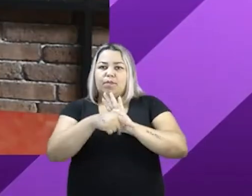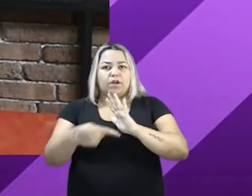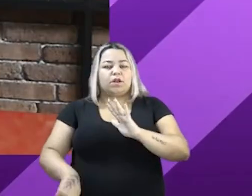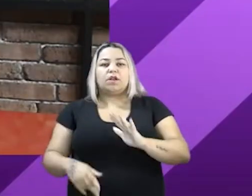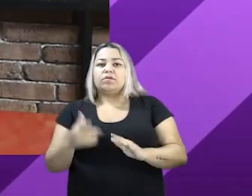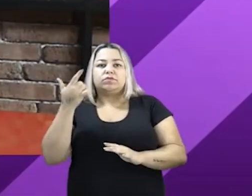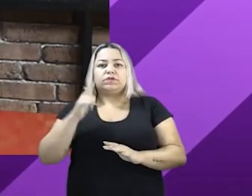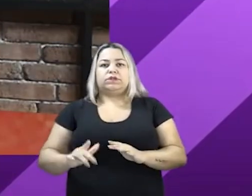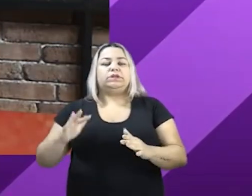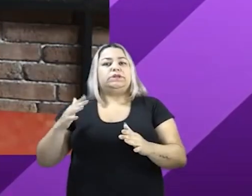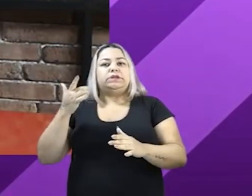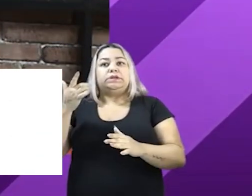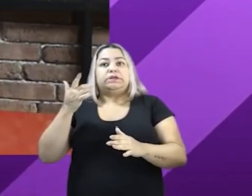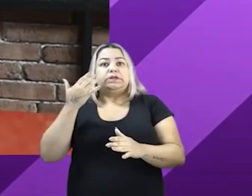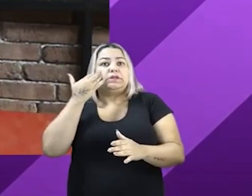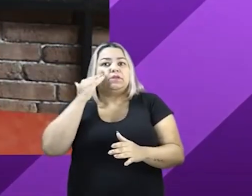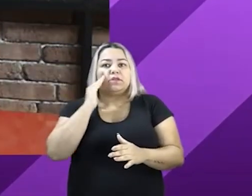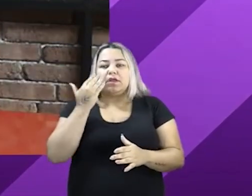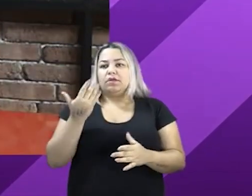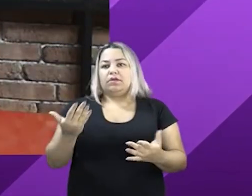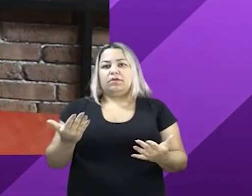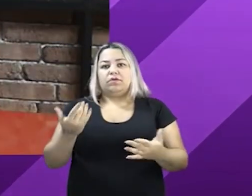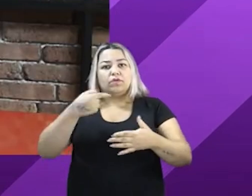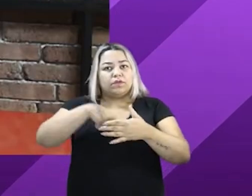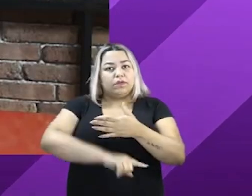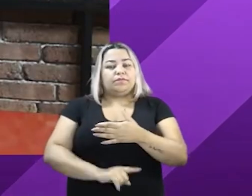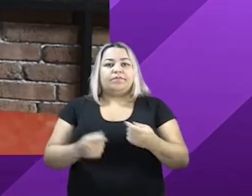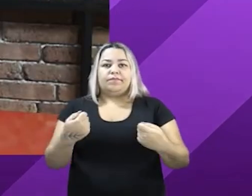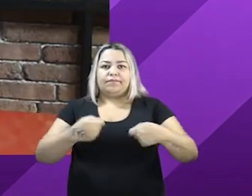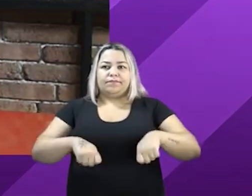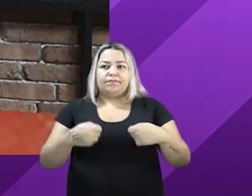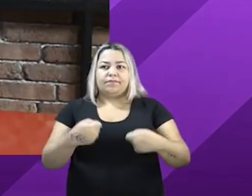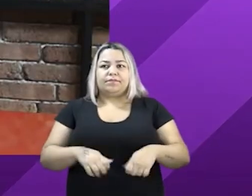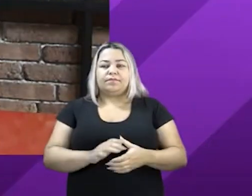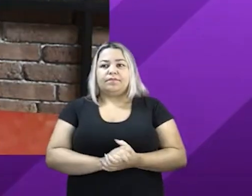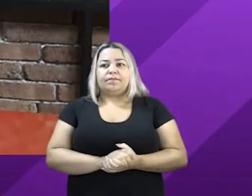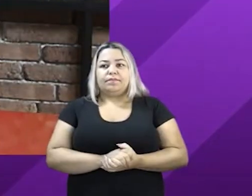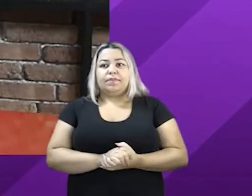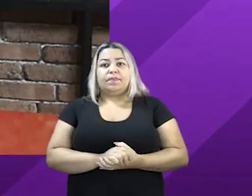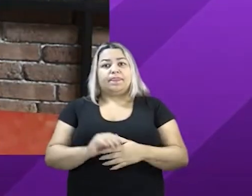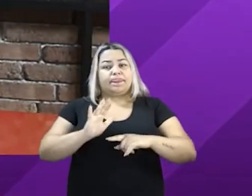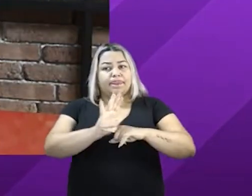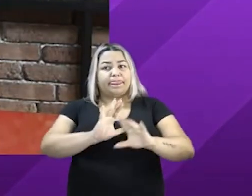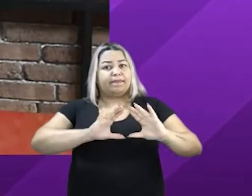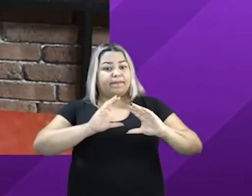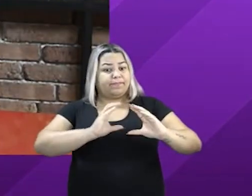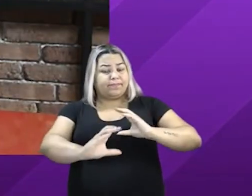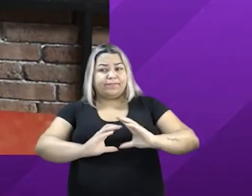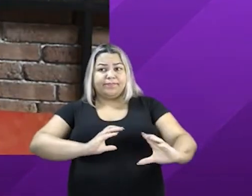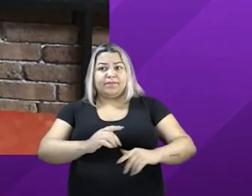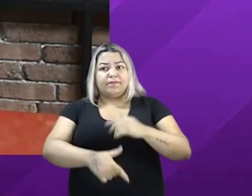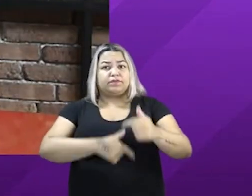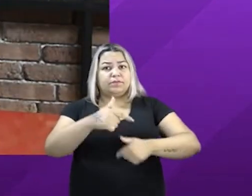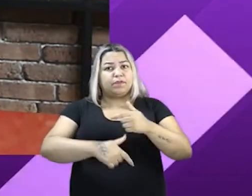chegar até lá, né? Então, assim, nesse lugar de compreender profundamente essas necessidades, né? A contribuição da comunicação, né, e de